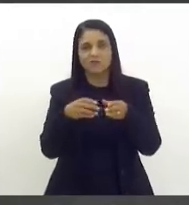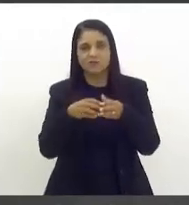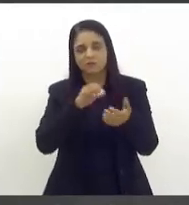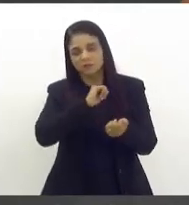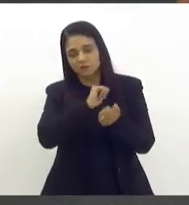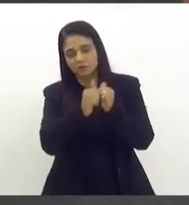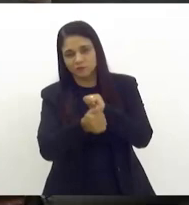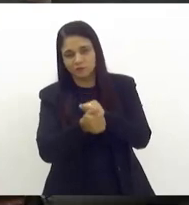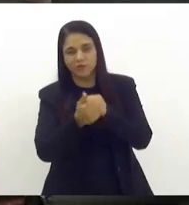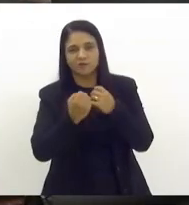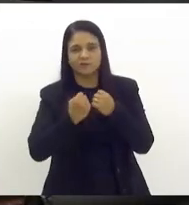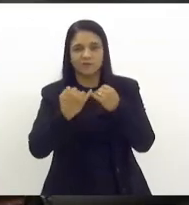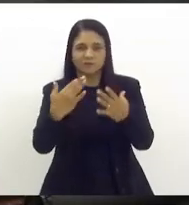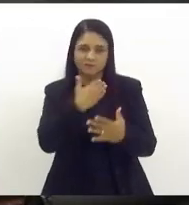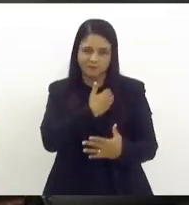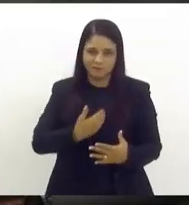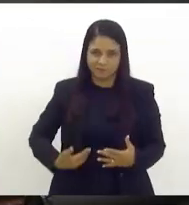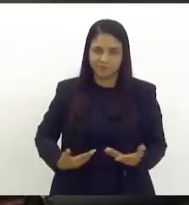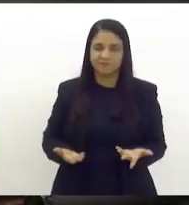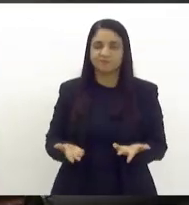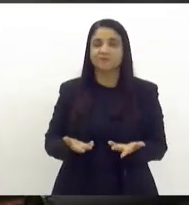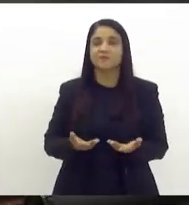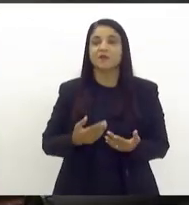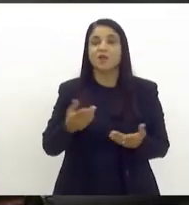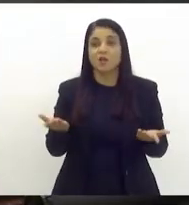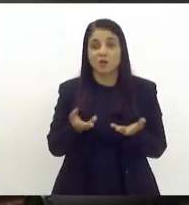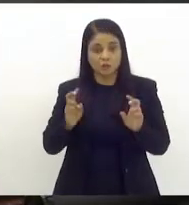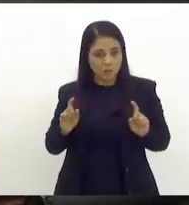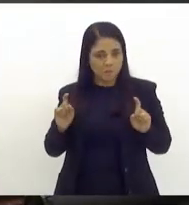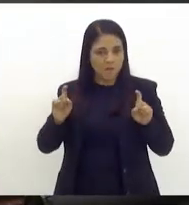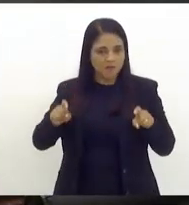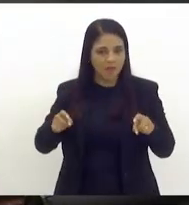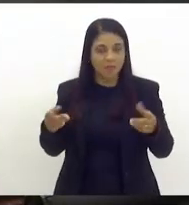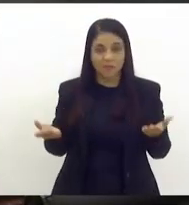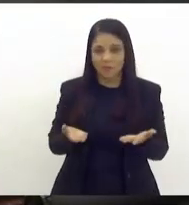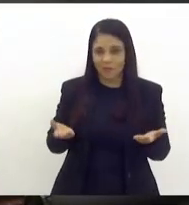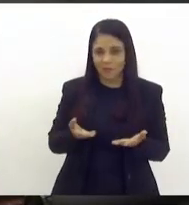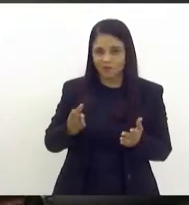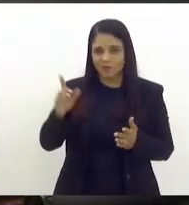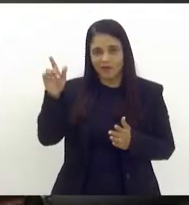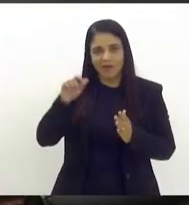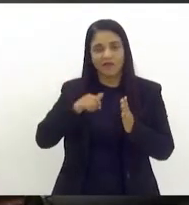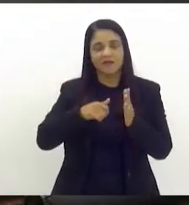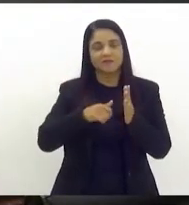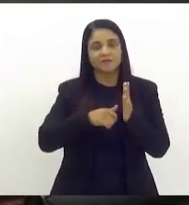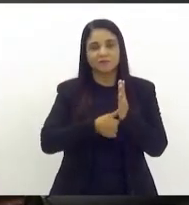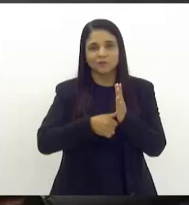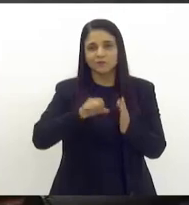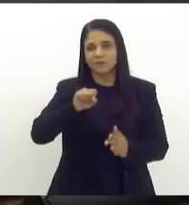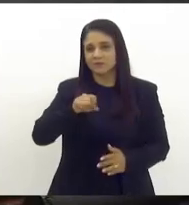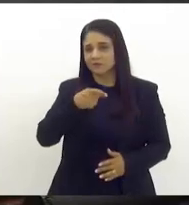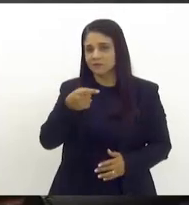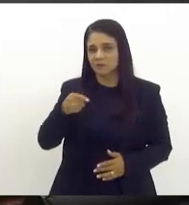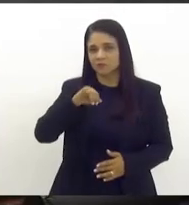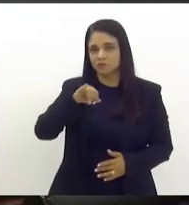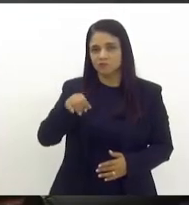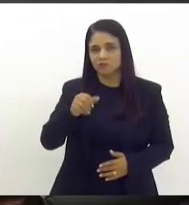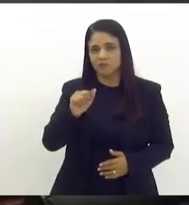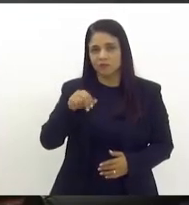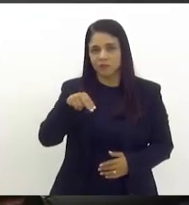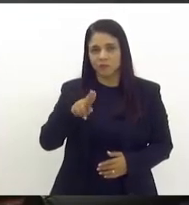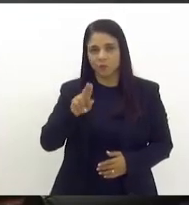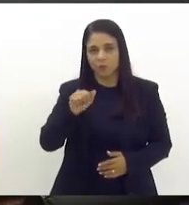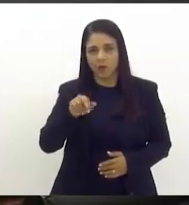esportes tá E hoje o nosso mandato tá lá em São Januário para discutir com organização do Vasco